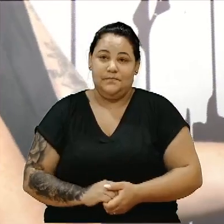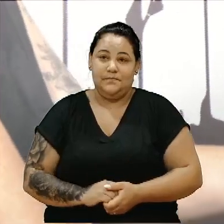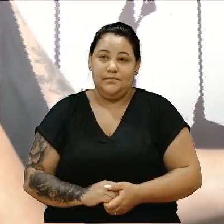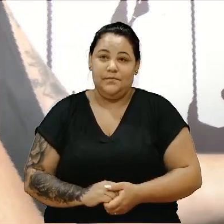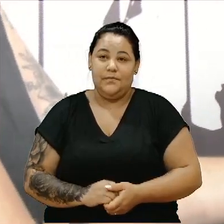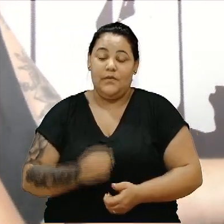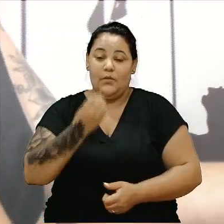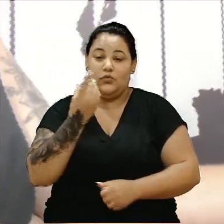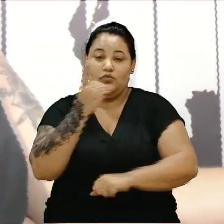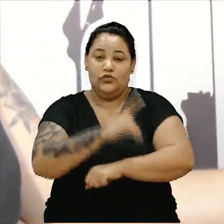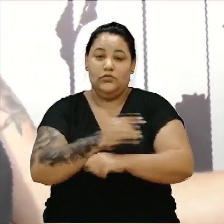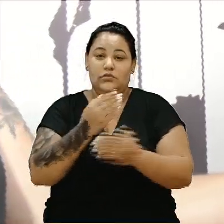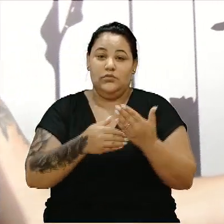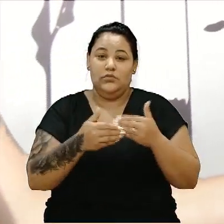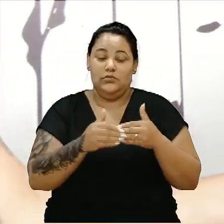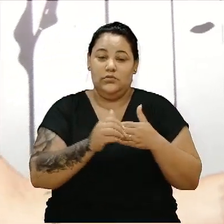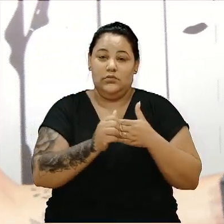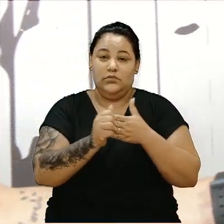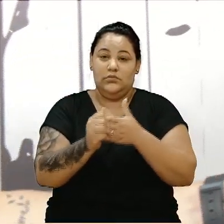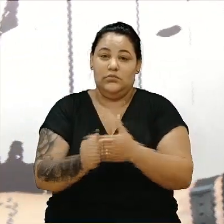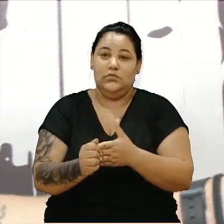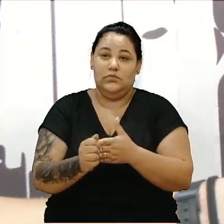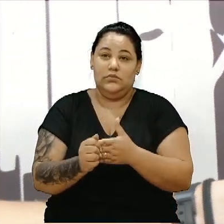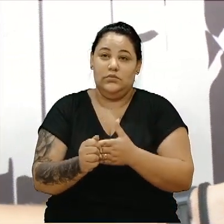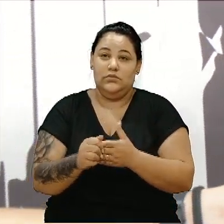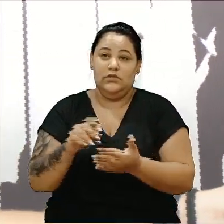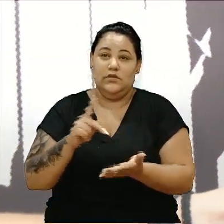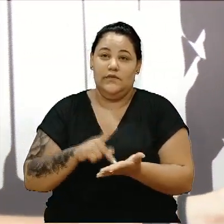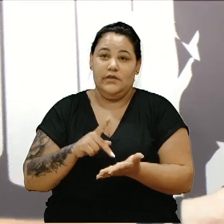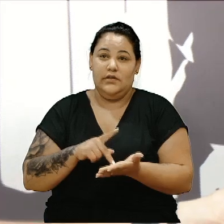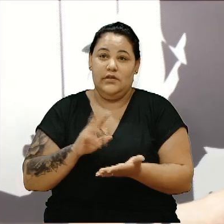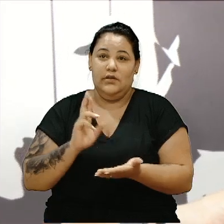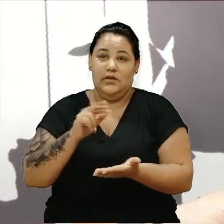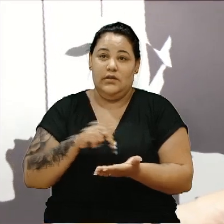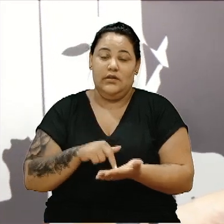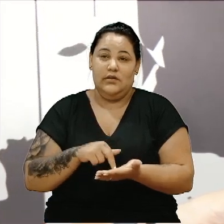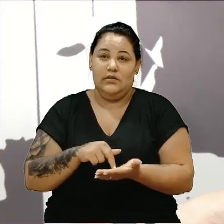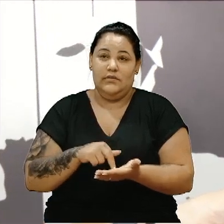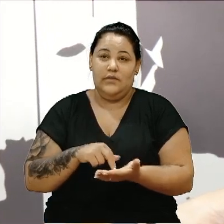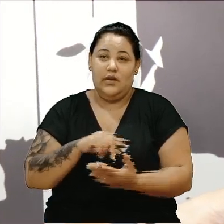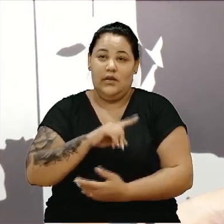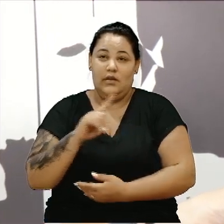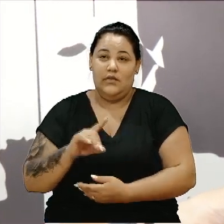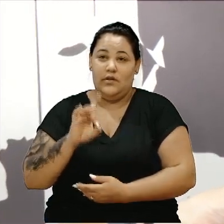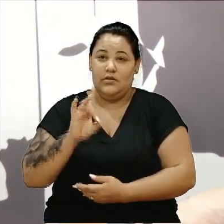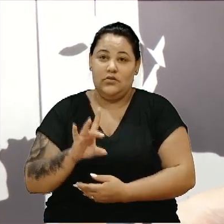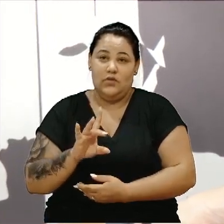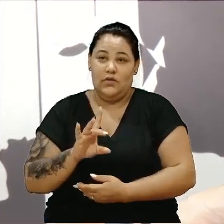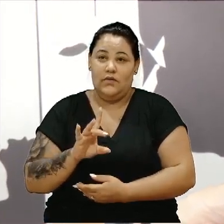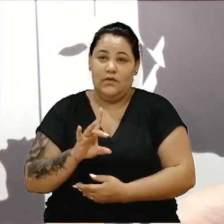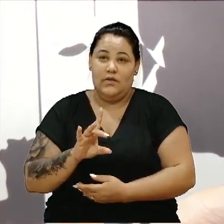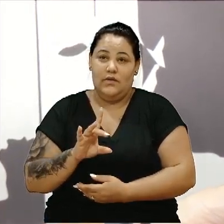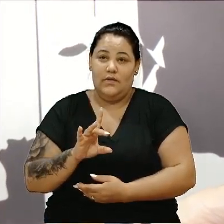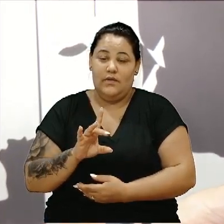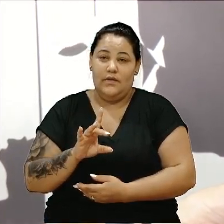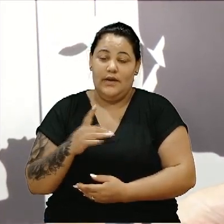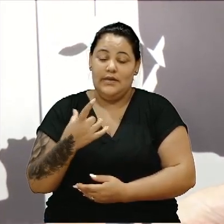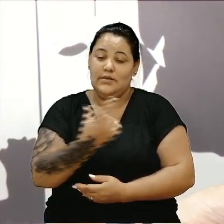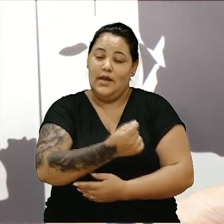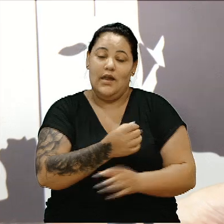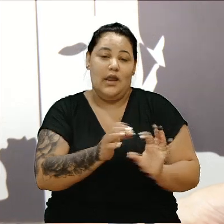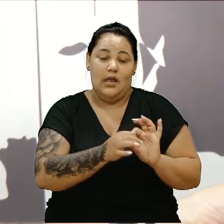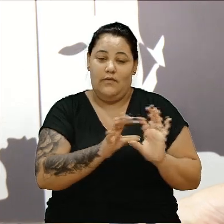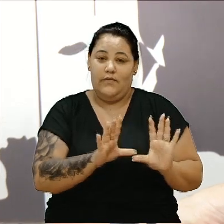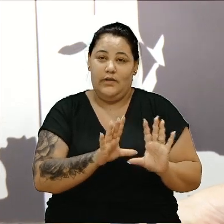Dia a todos que estão me assistindo. Na realidade, não é só ele sair pela porta da frente, né? E